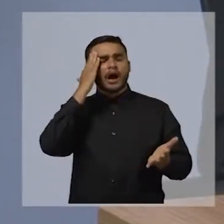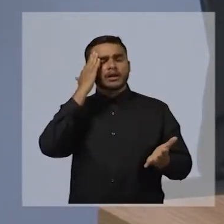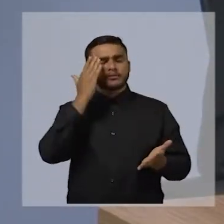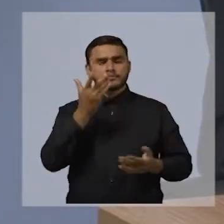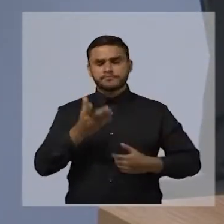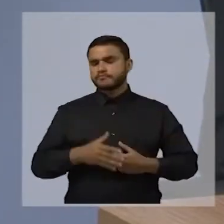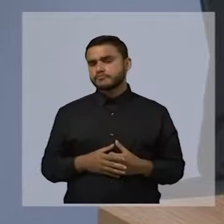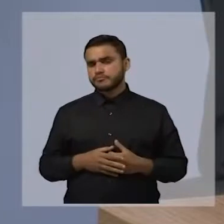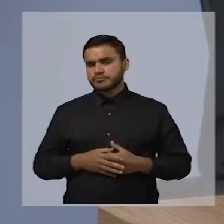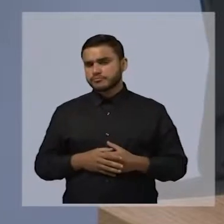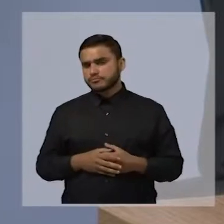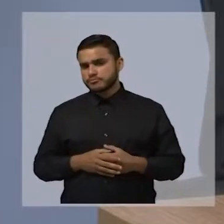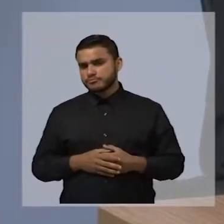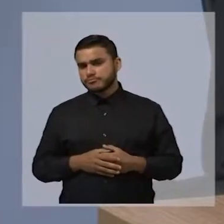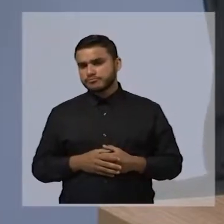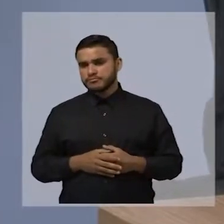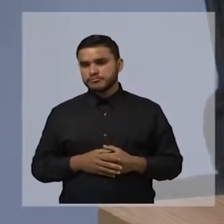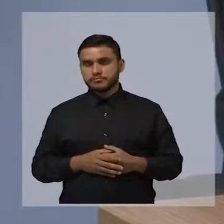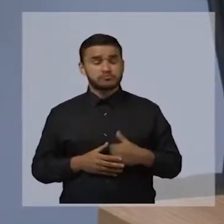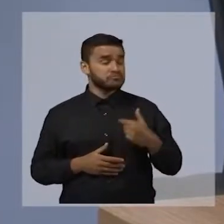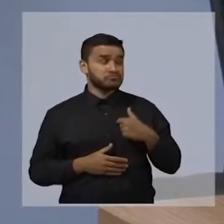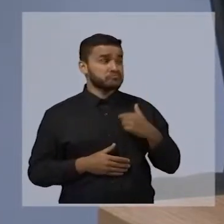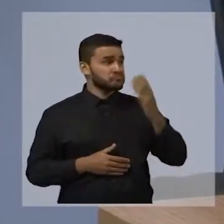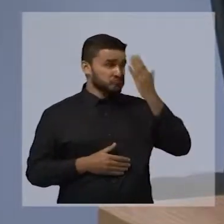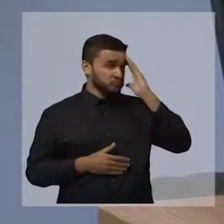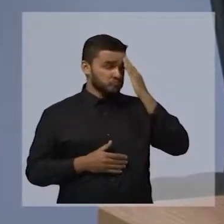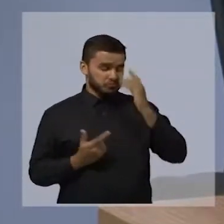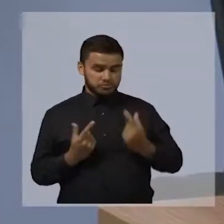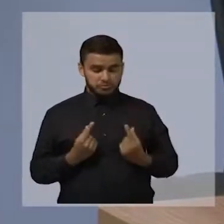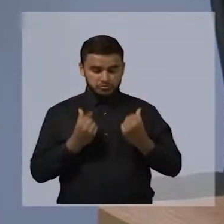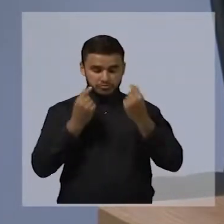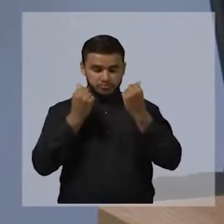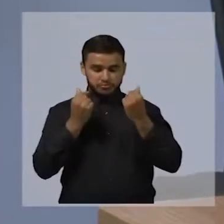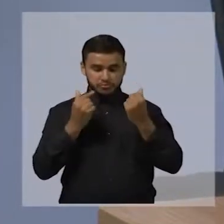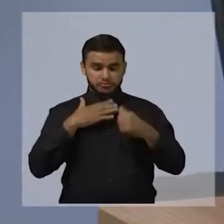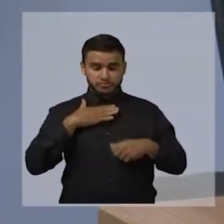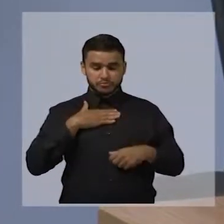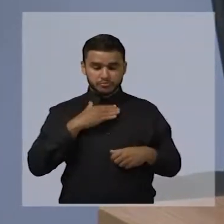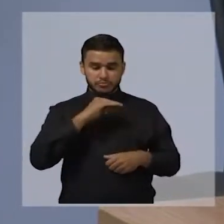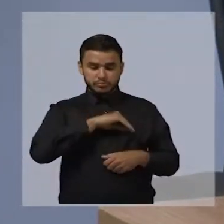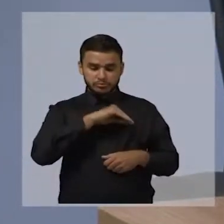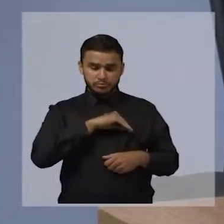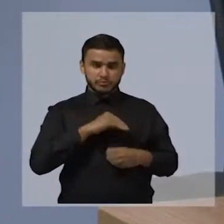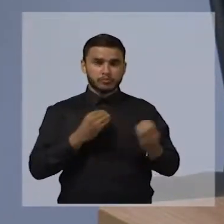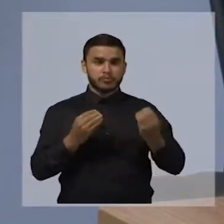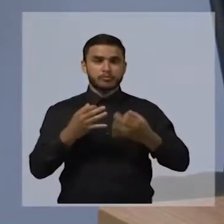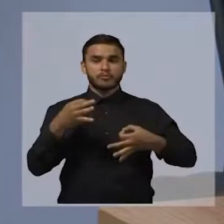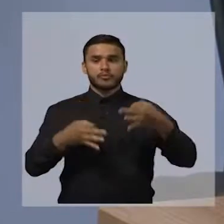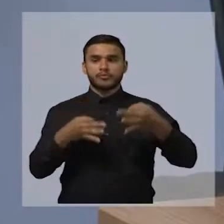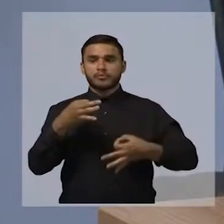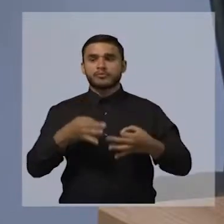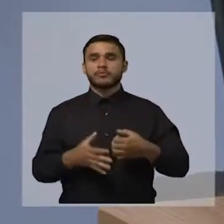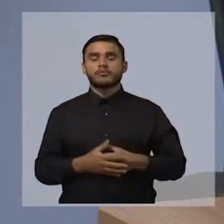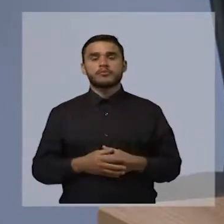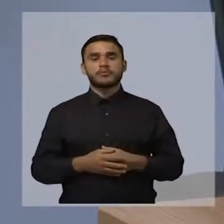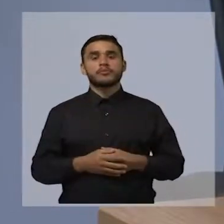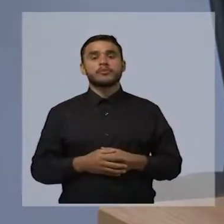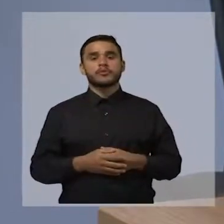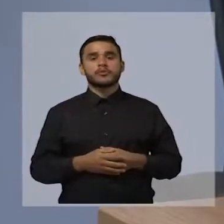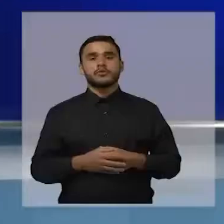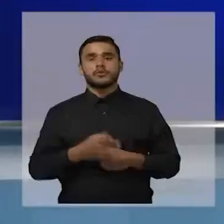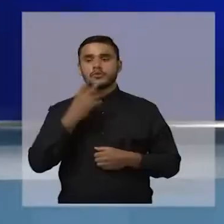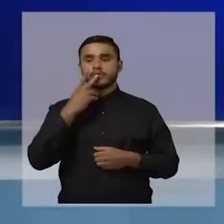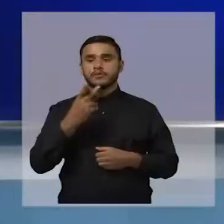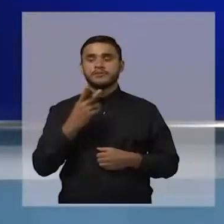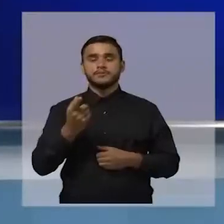colocado aí. Bom, eu não entendo nem da minha economia. A valida do país. Mas você disse